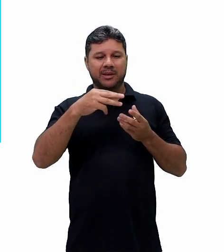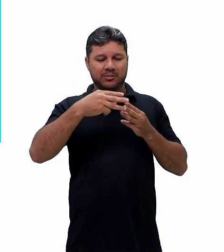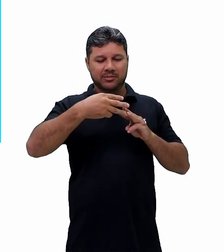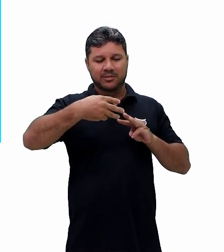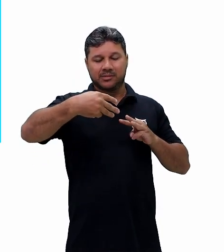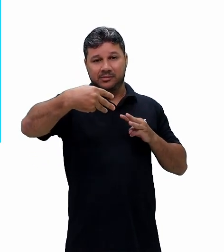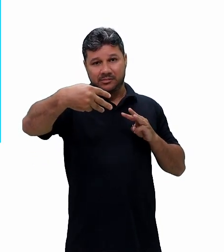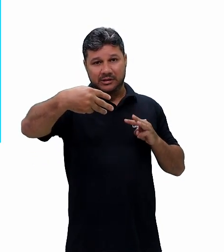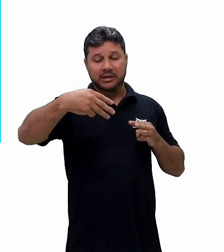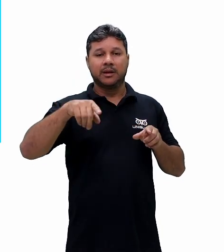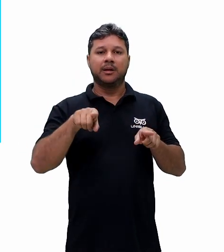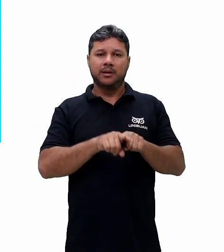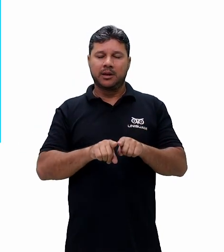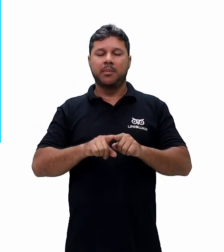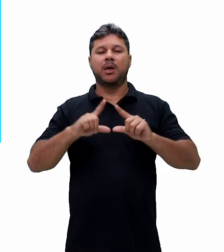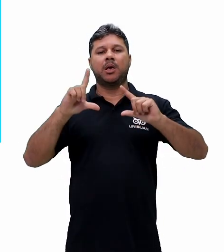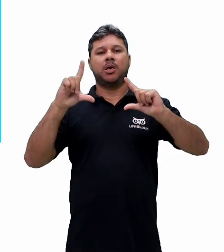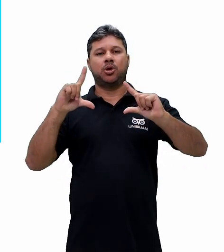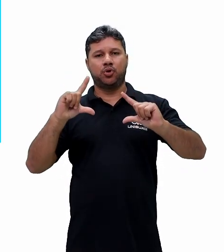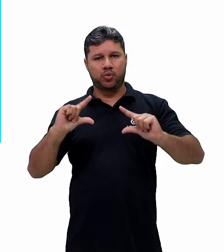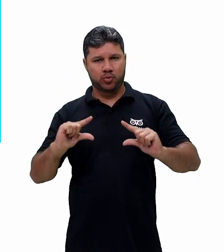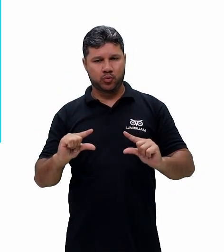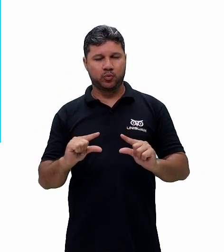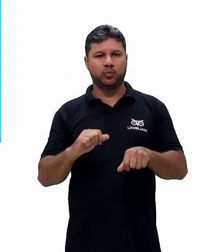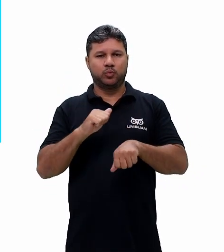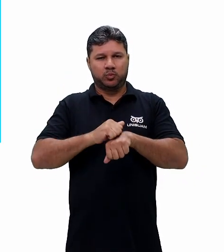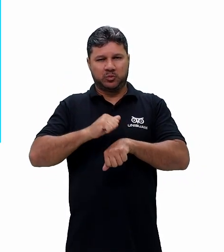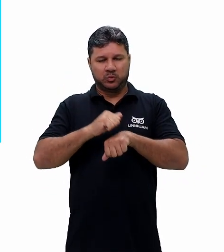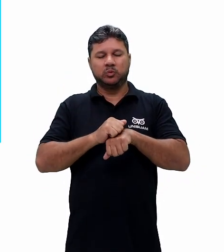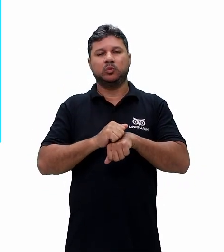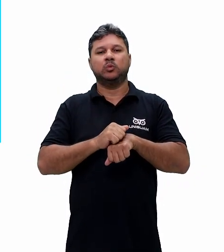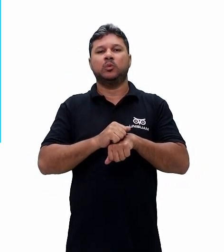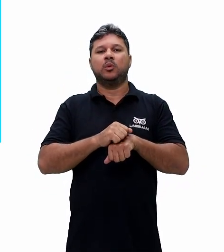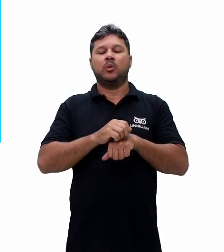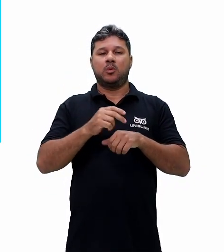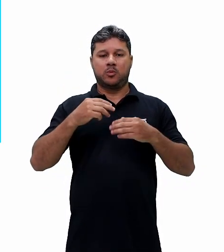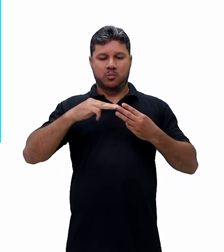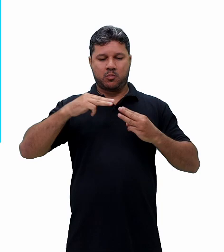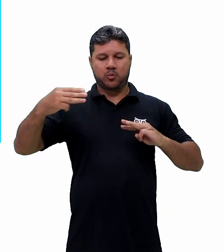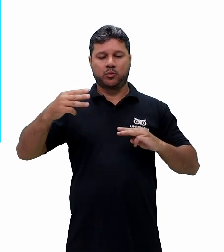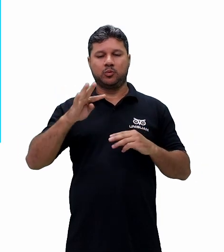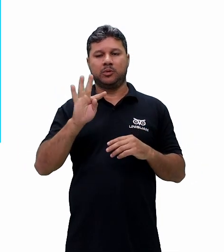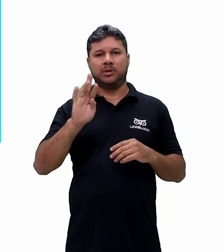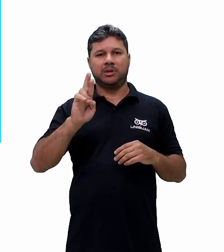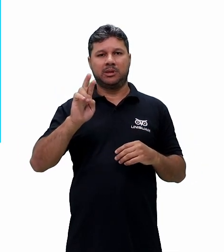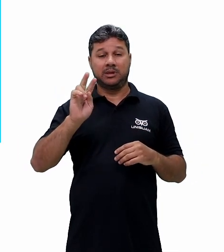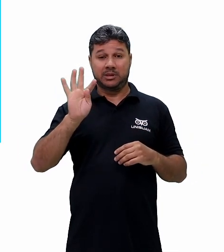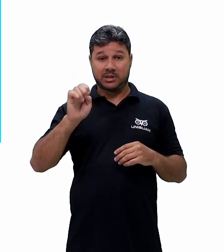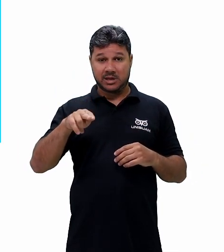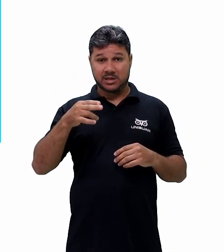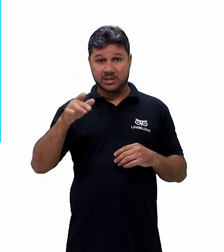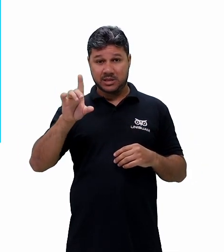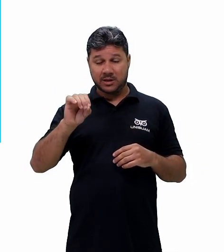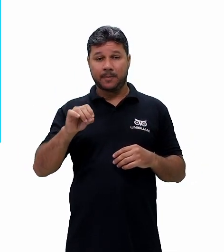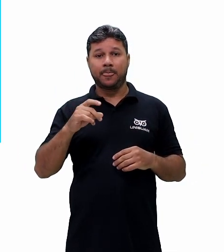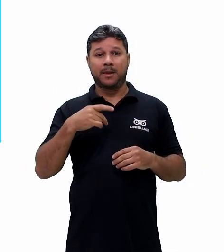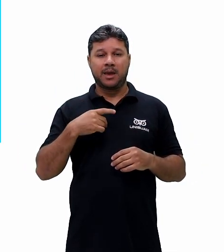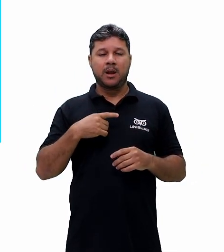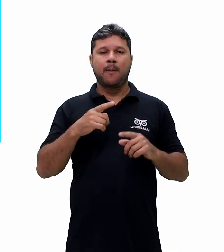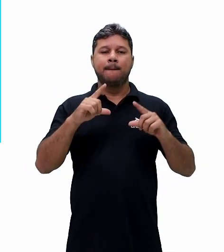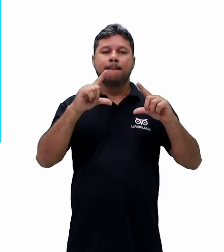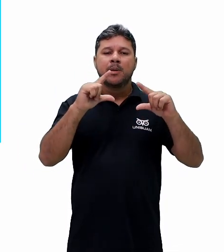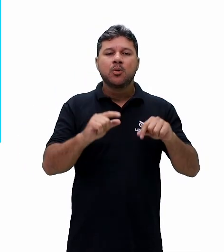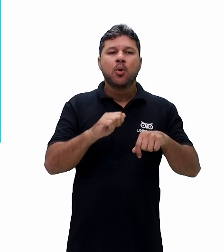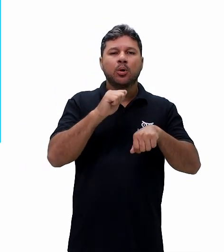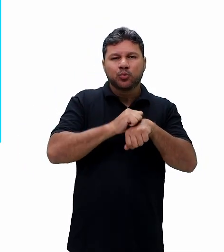dos filamentos de actina e miosina e redução da rigidez da unidade músculo-tendão.